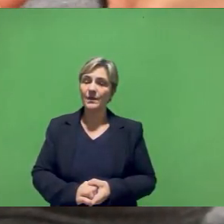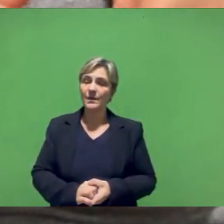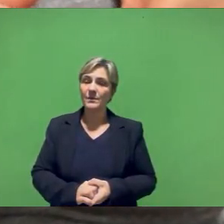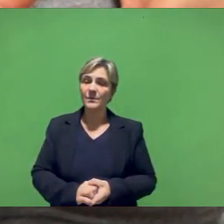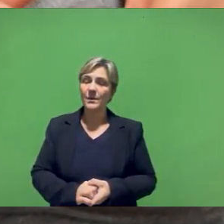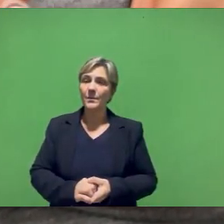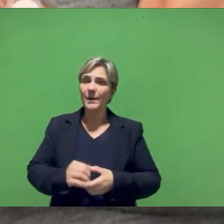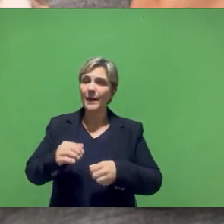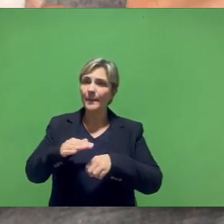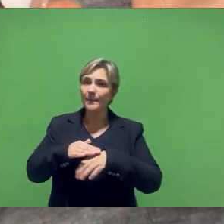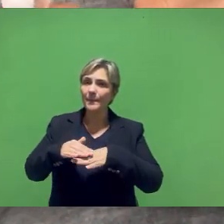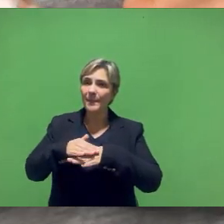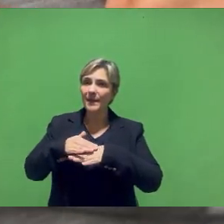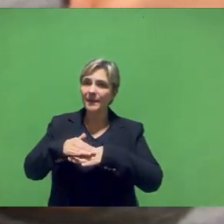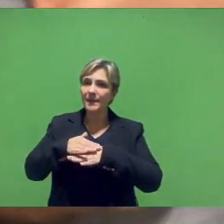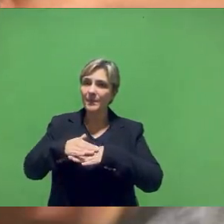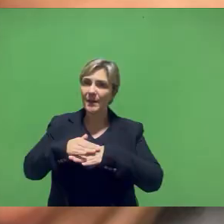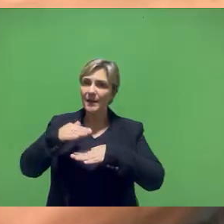aplicar a agulha,